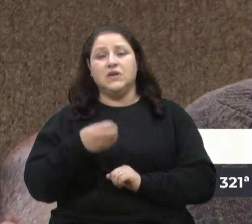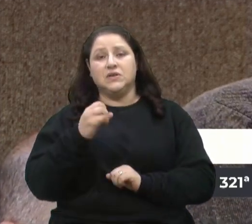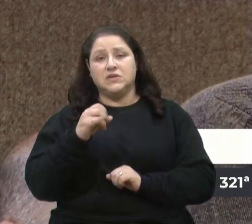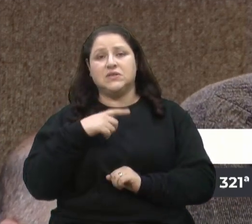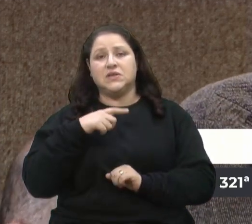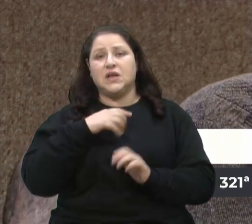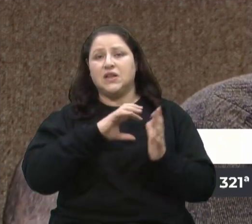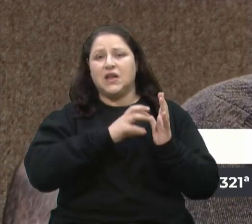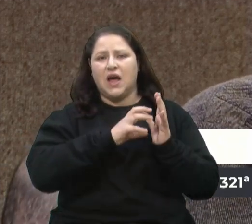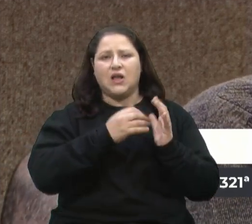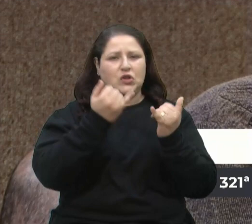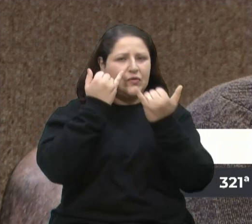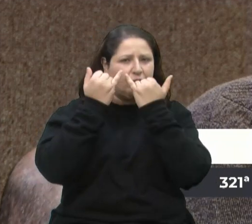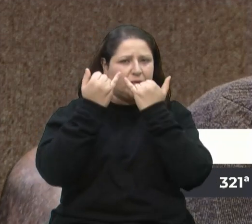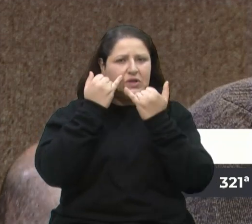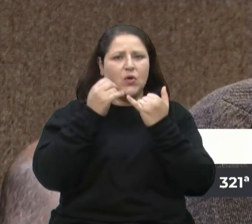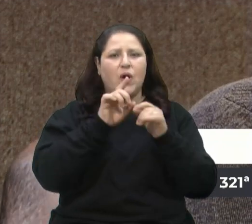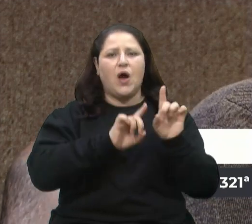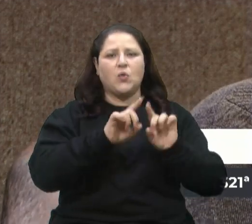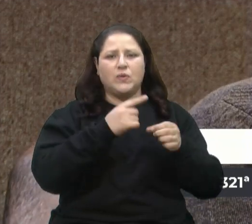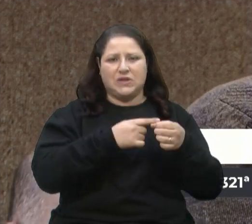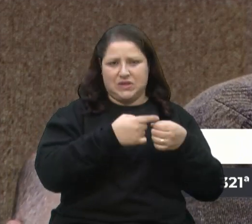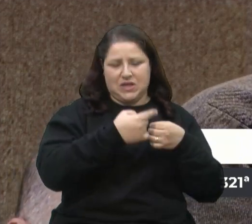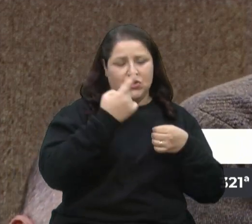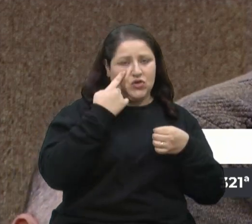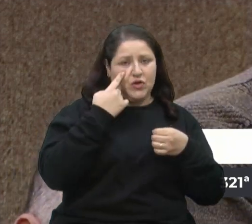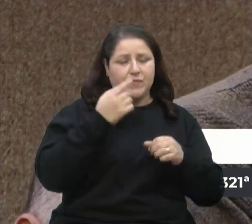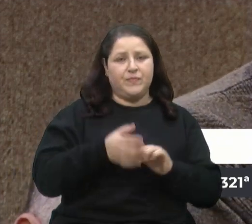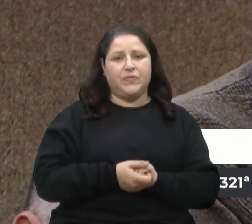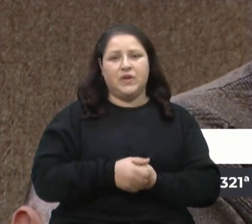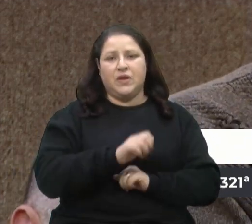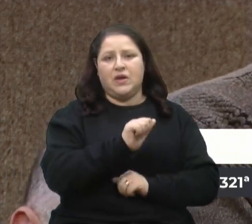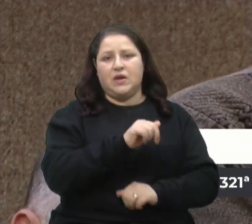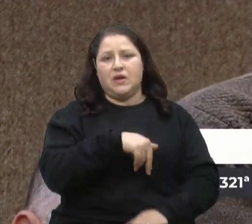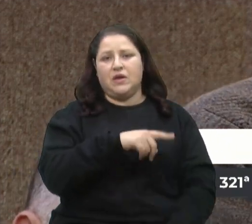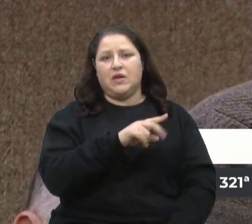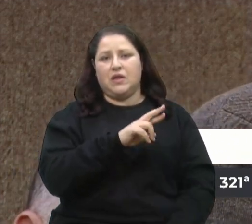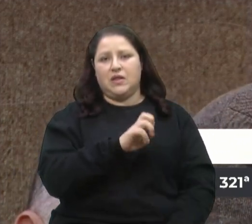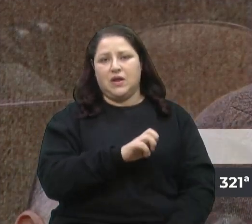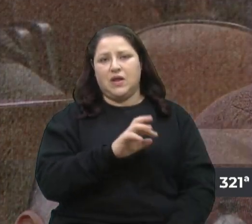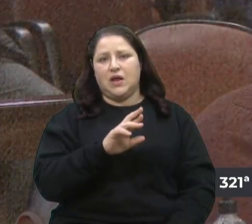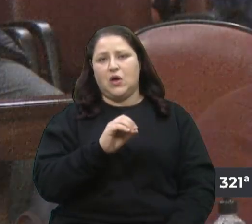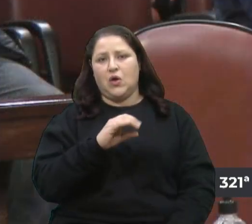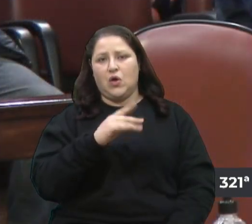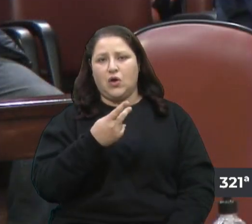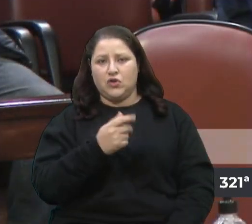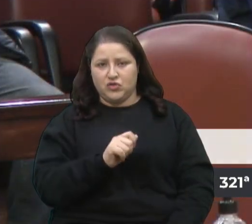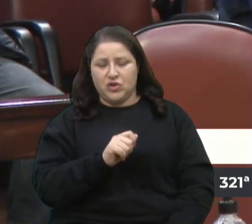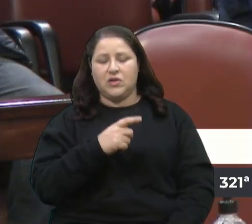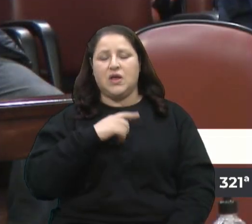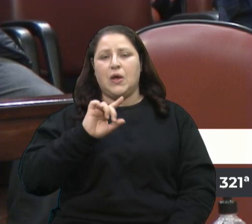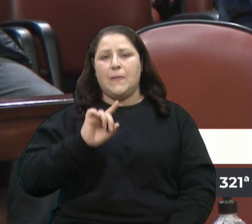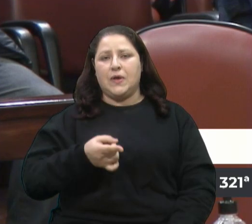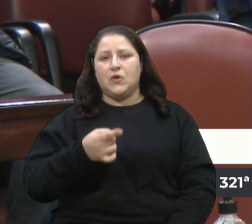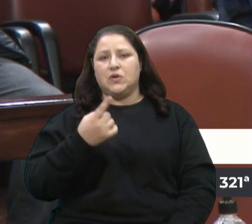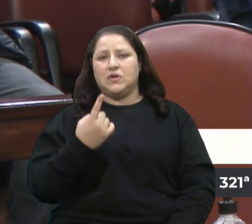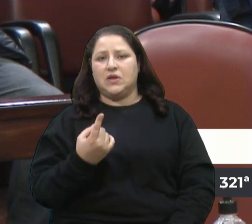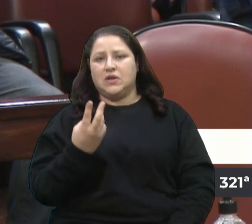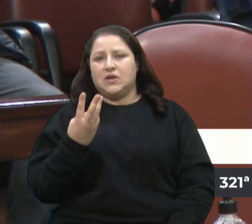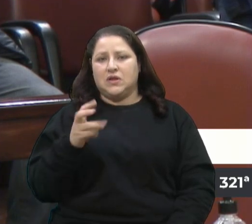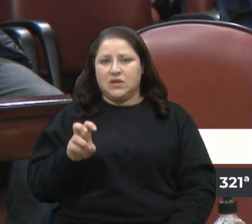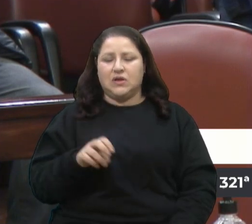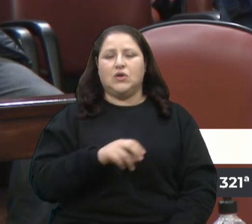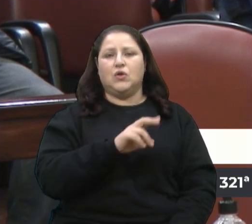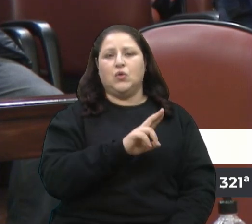dados de alguns municípios, vamos lá. André da Rocha, 1.135 habitantes. União